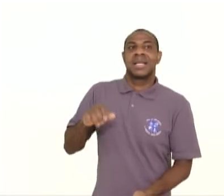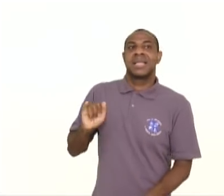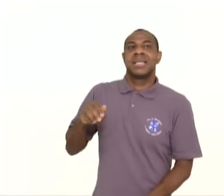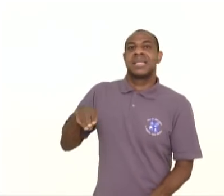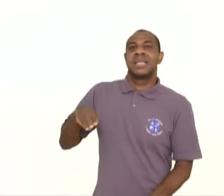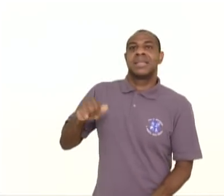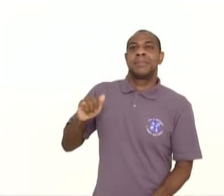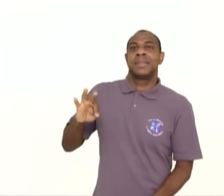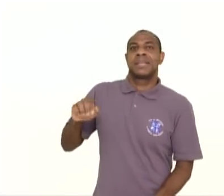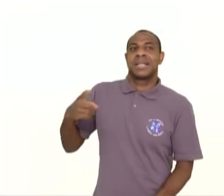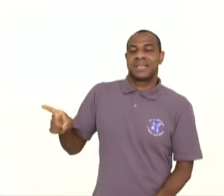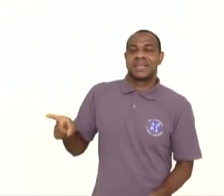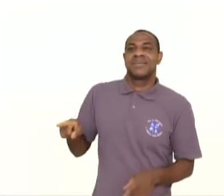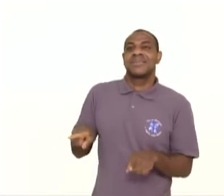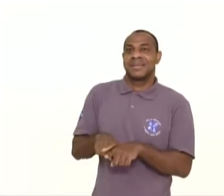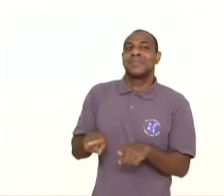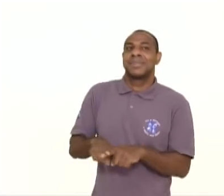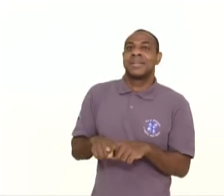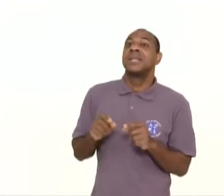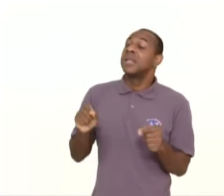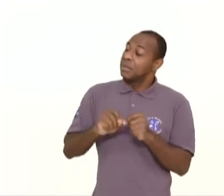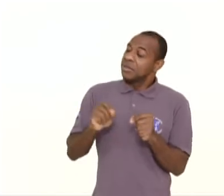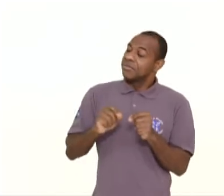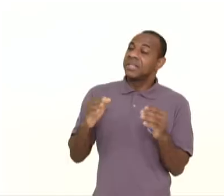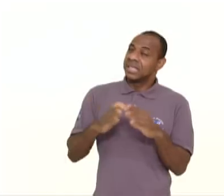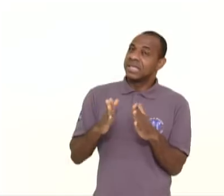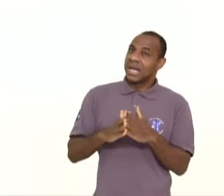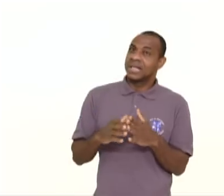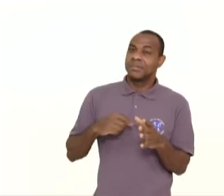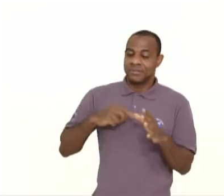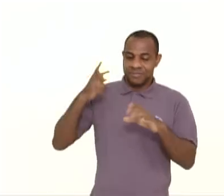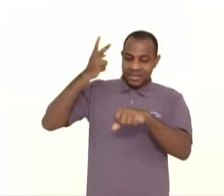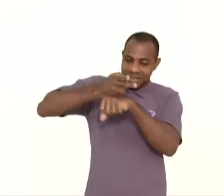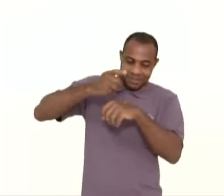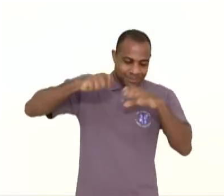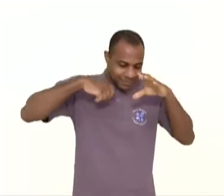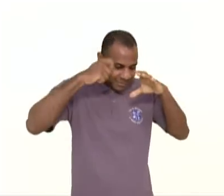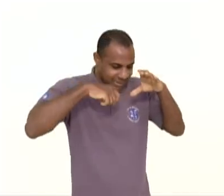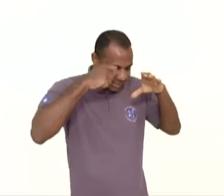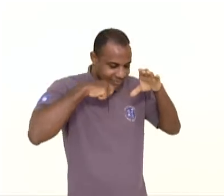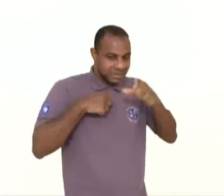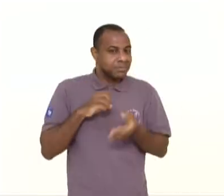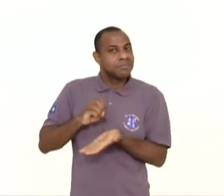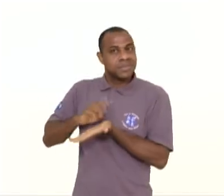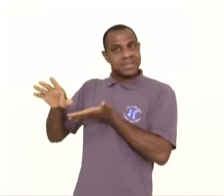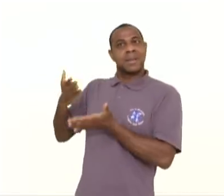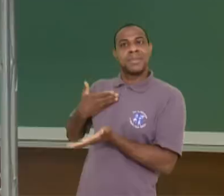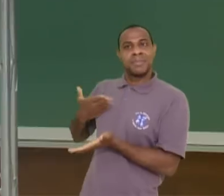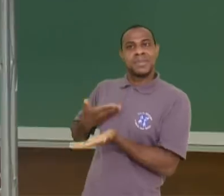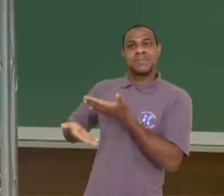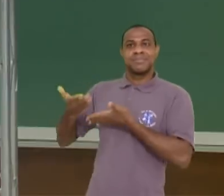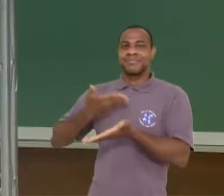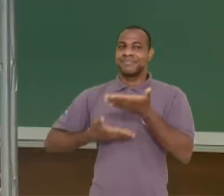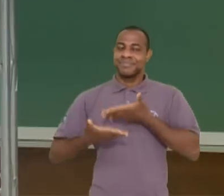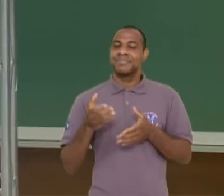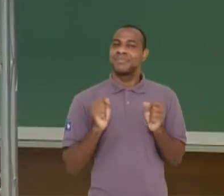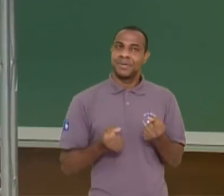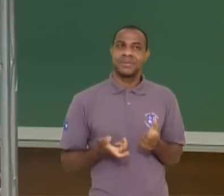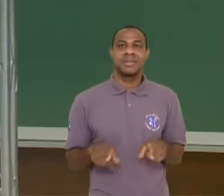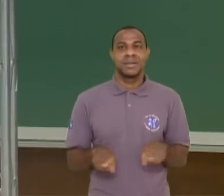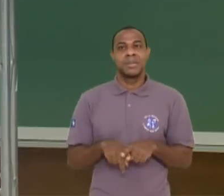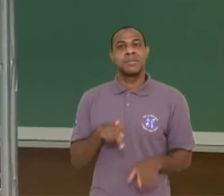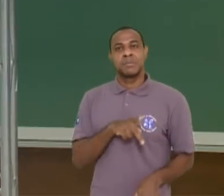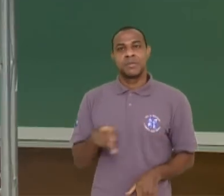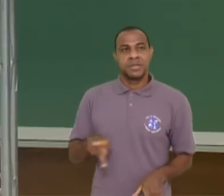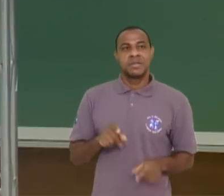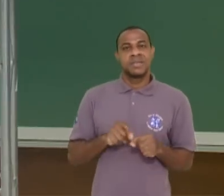atividade em casa e pode gravar um vídeo e encaminhar seu colega para estar realizando essa atividade. Então já pode conversar com o seu professor, até mesmo